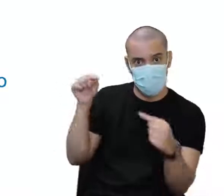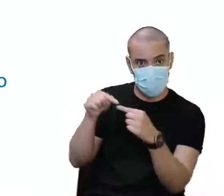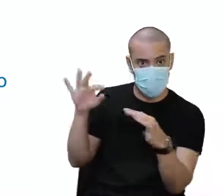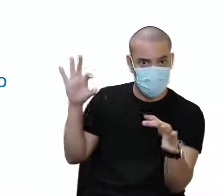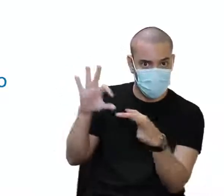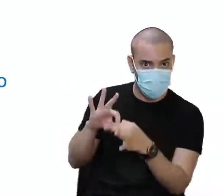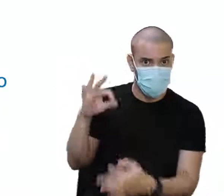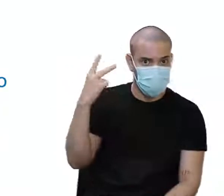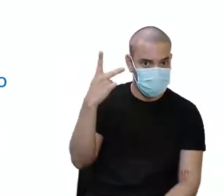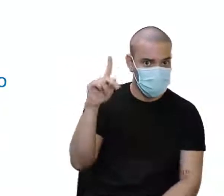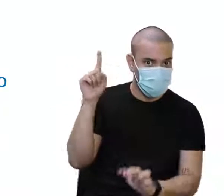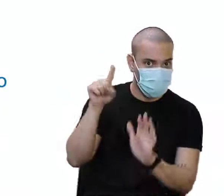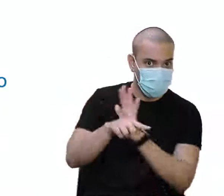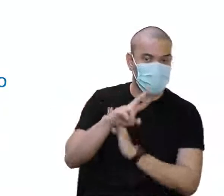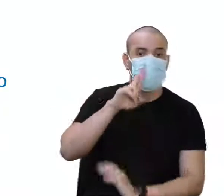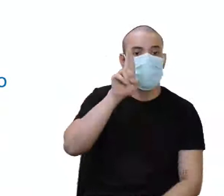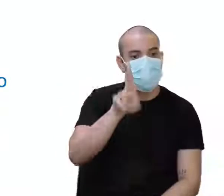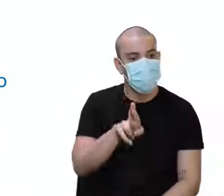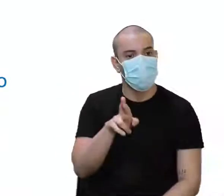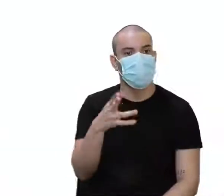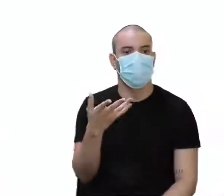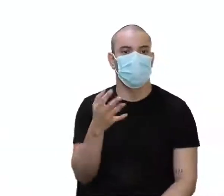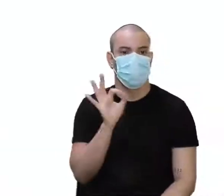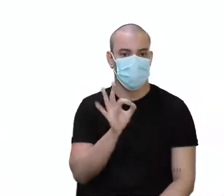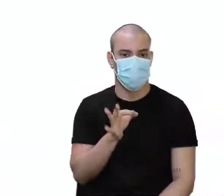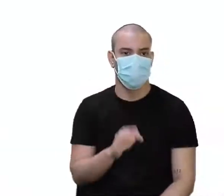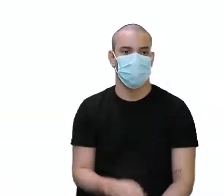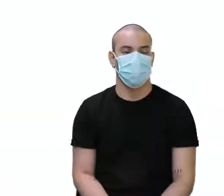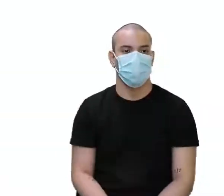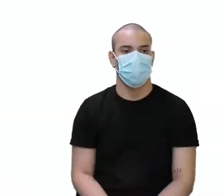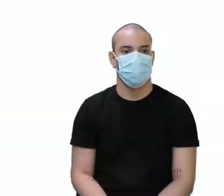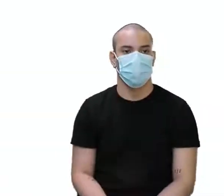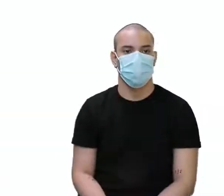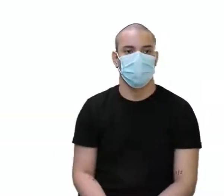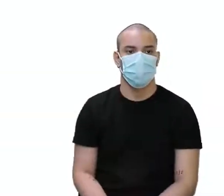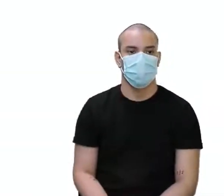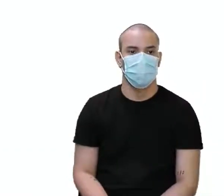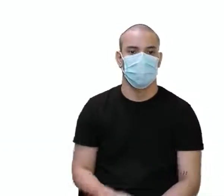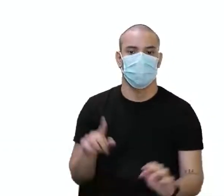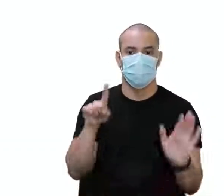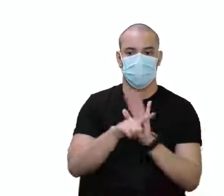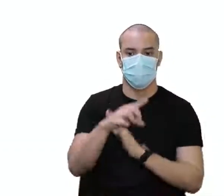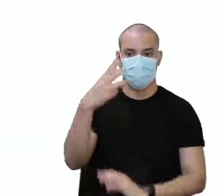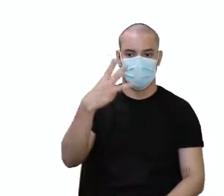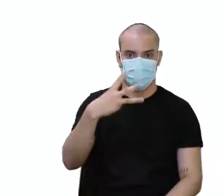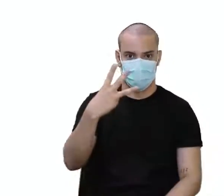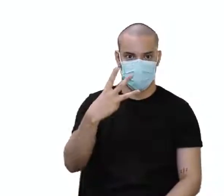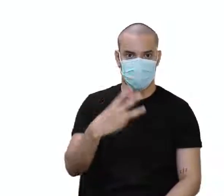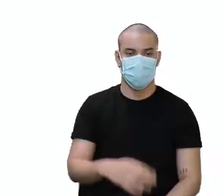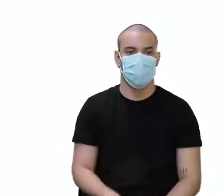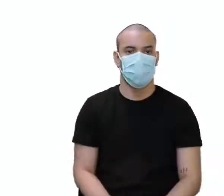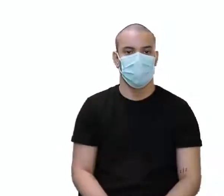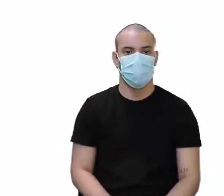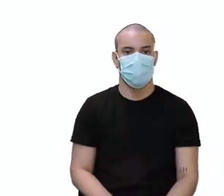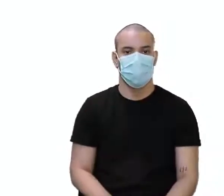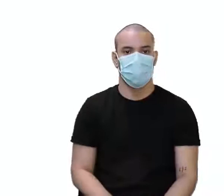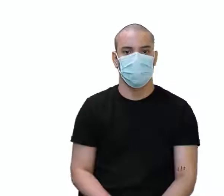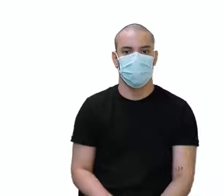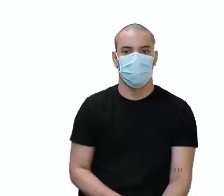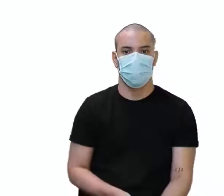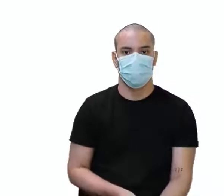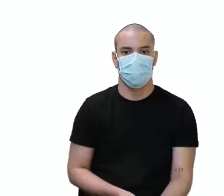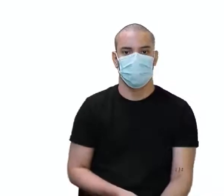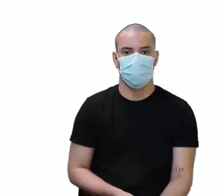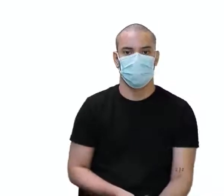você respondeu. Ok? Vamos. Questão de número 3. São